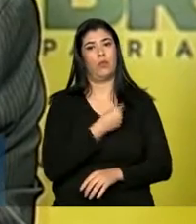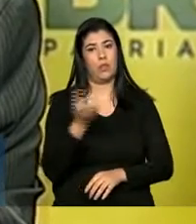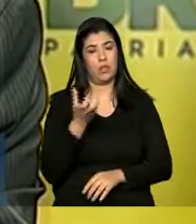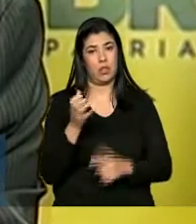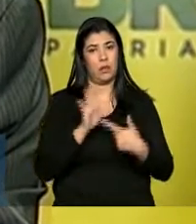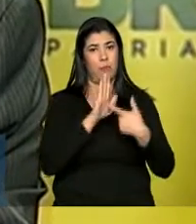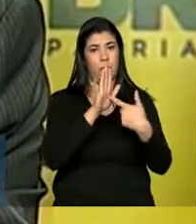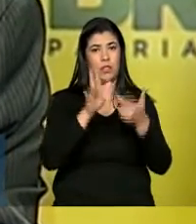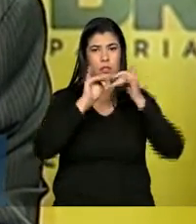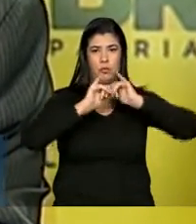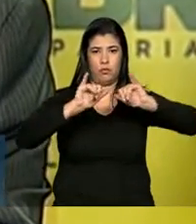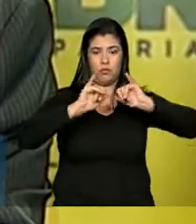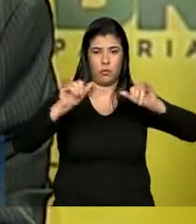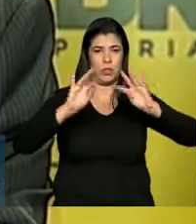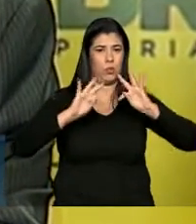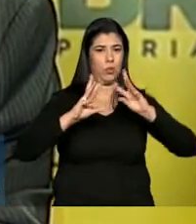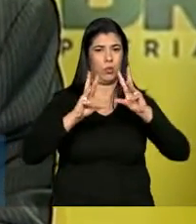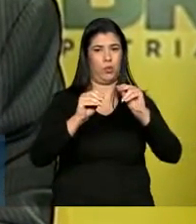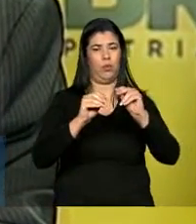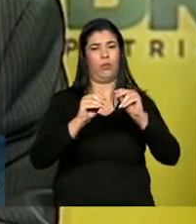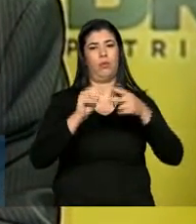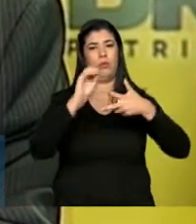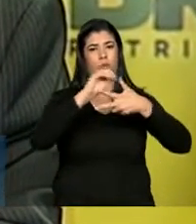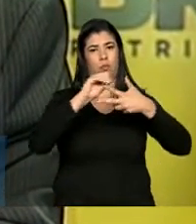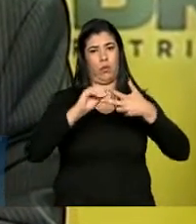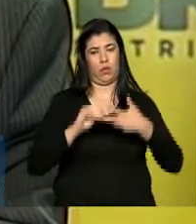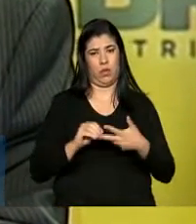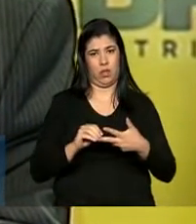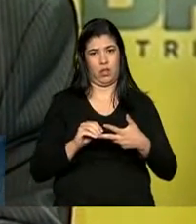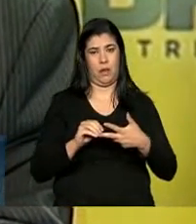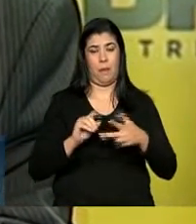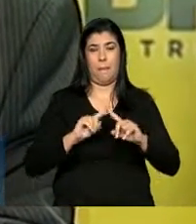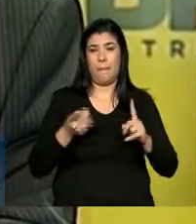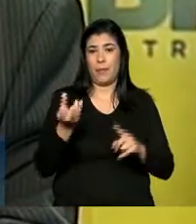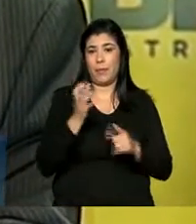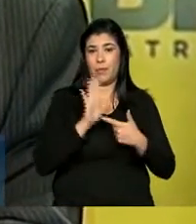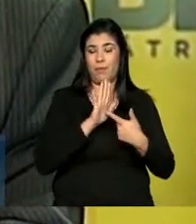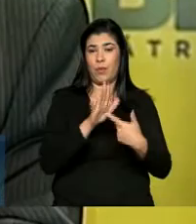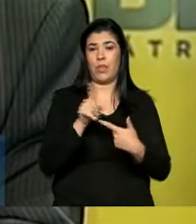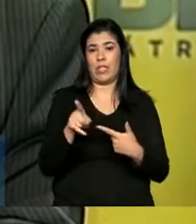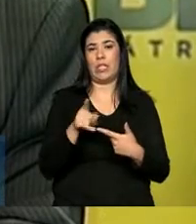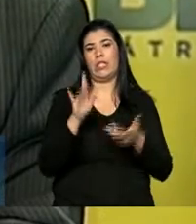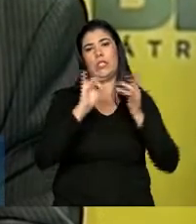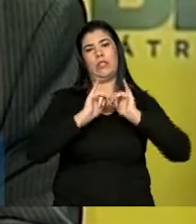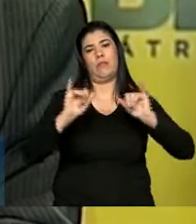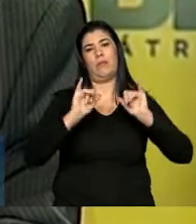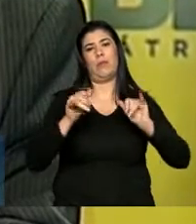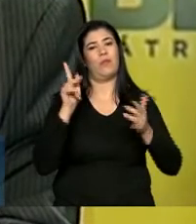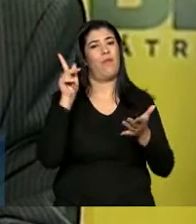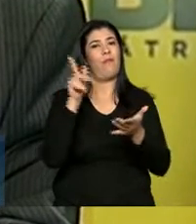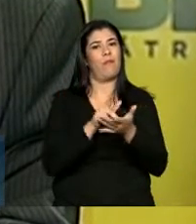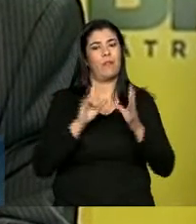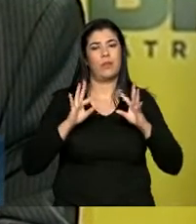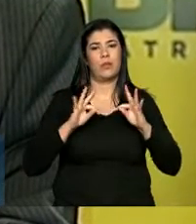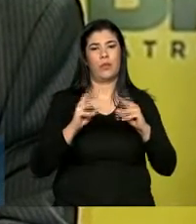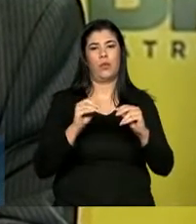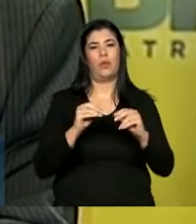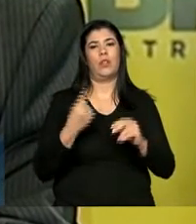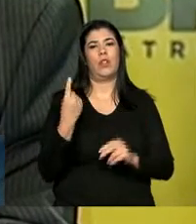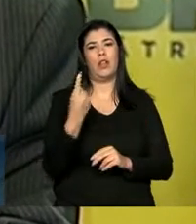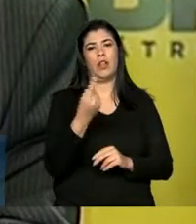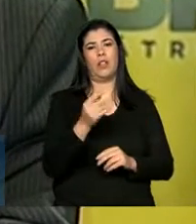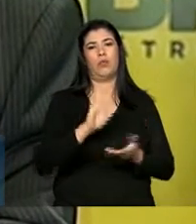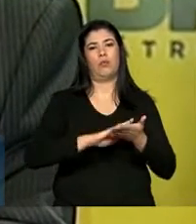damos os dados todos do Enem, mas queremos mostrar que esses dados não são um absoluto, eles podem ser